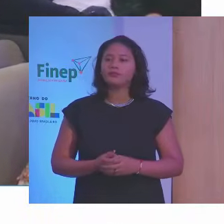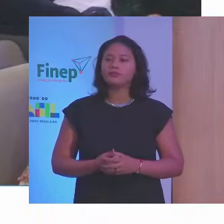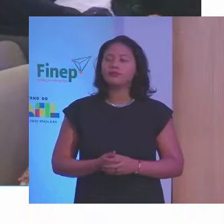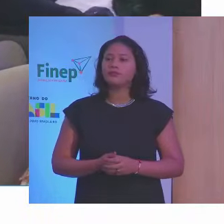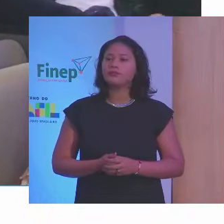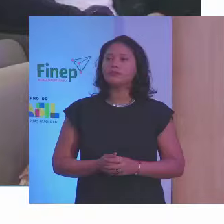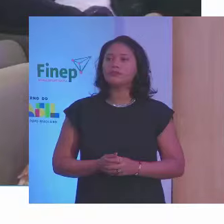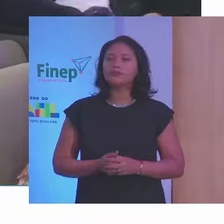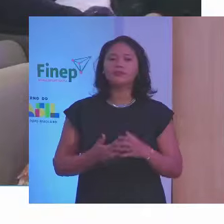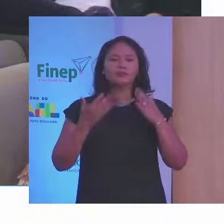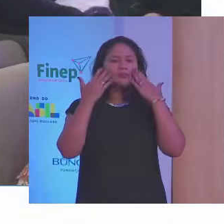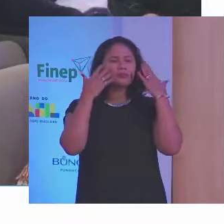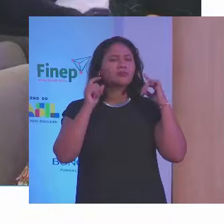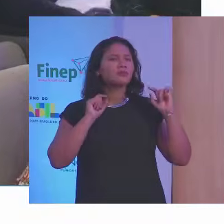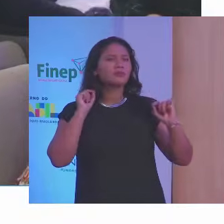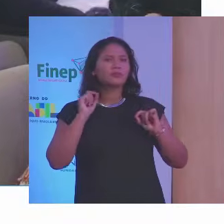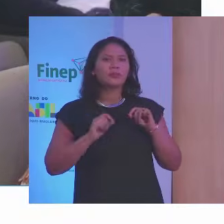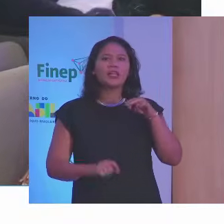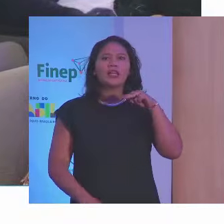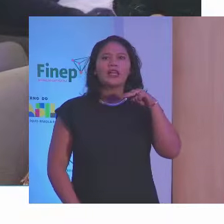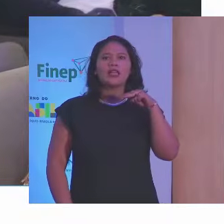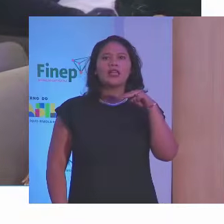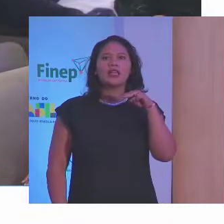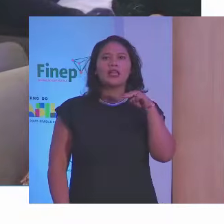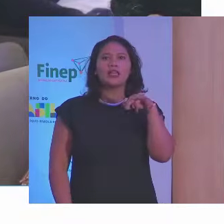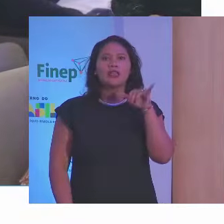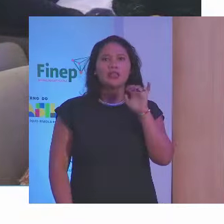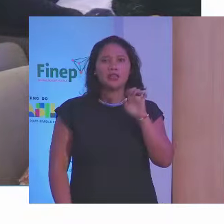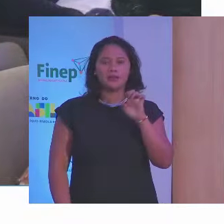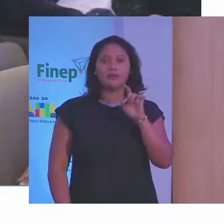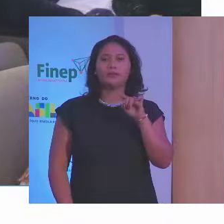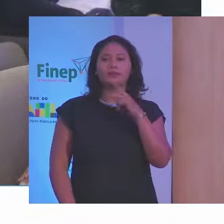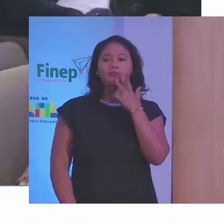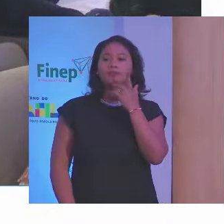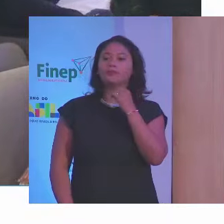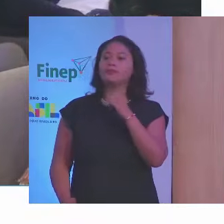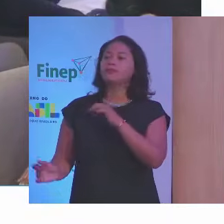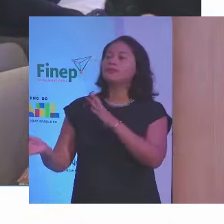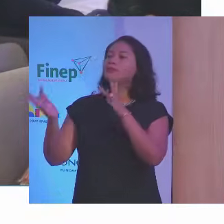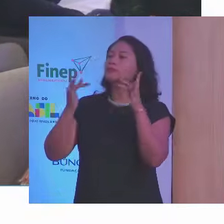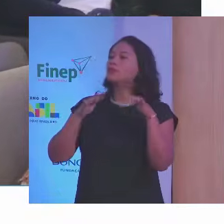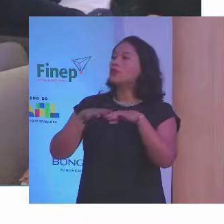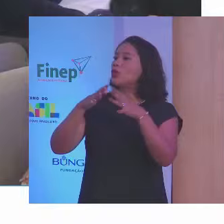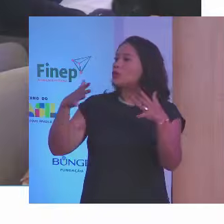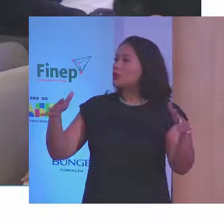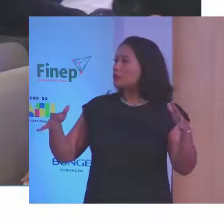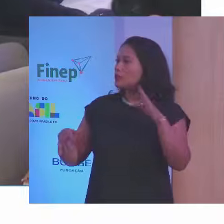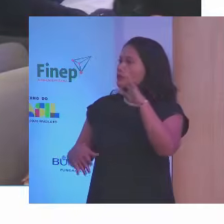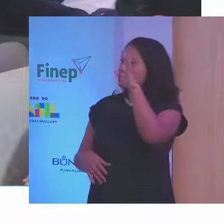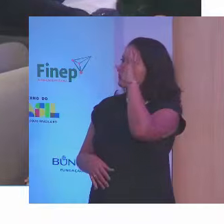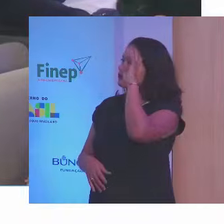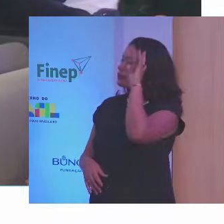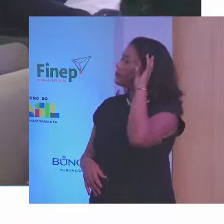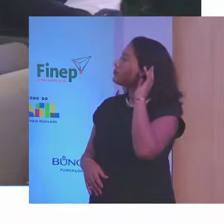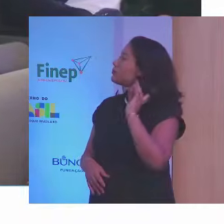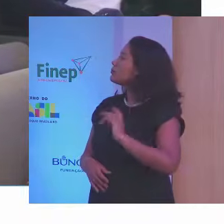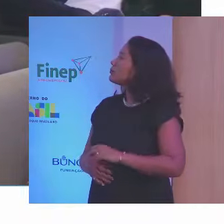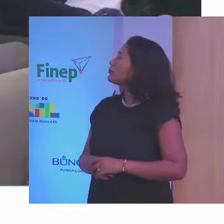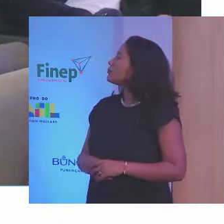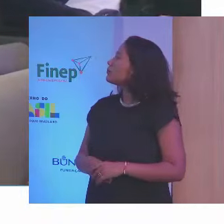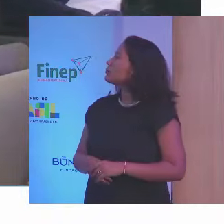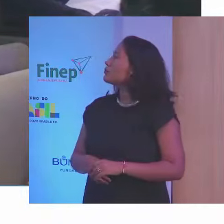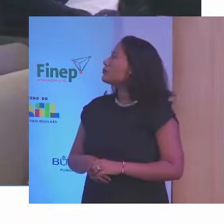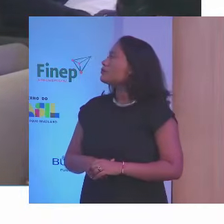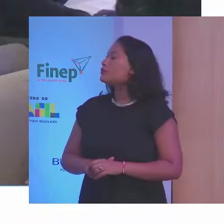Ele mostrou uma figura de um processo oceânico que estava